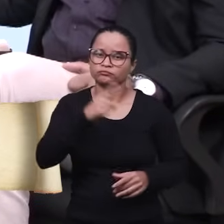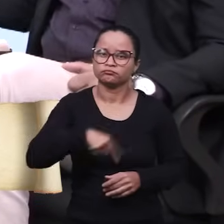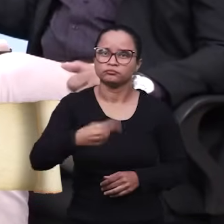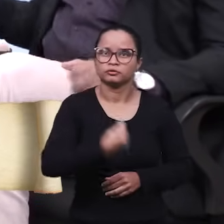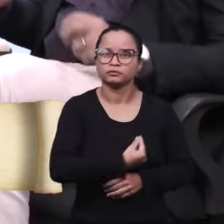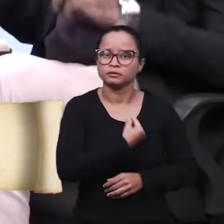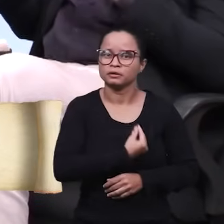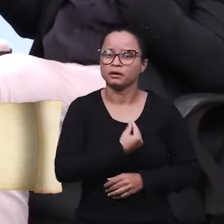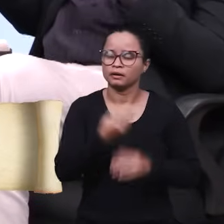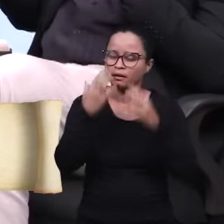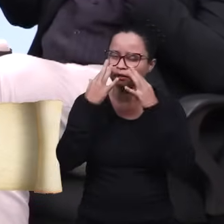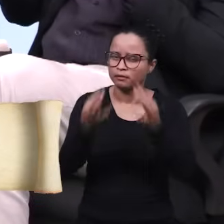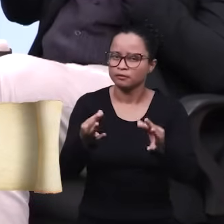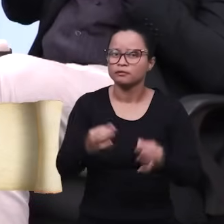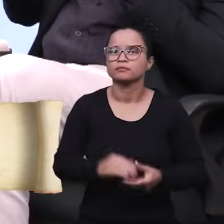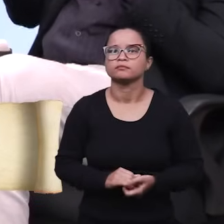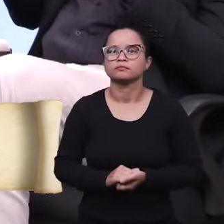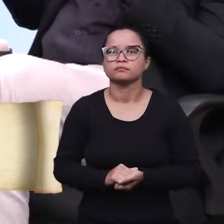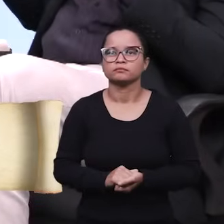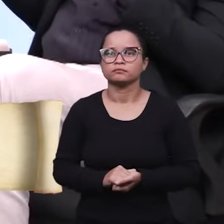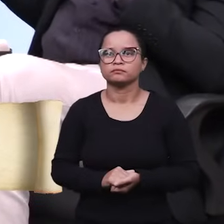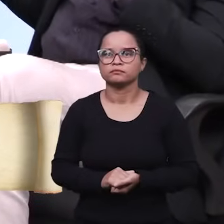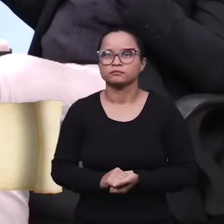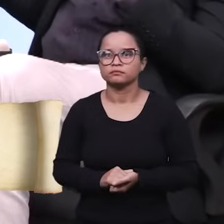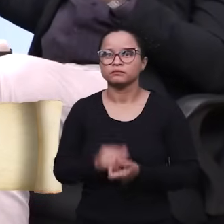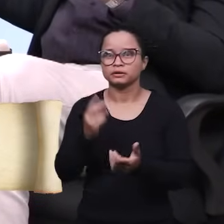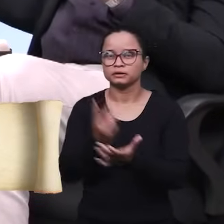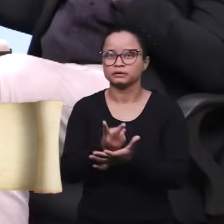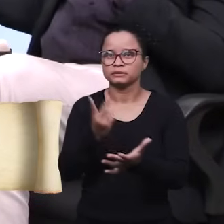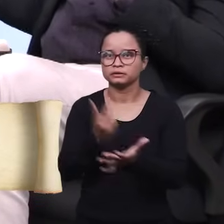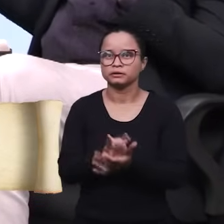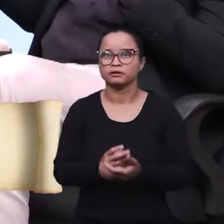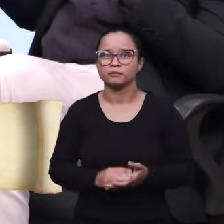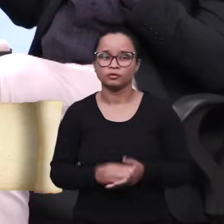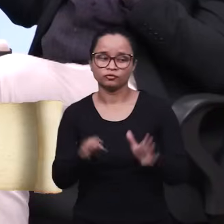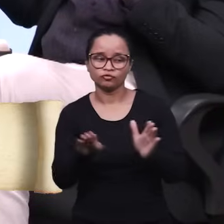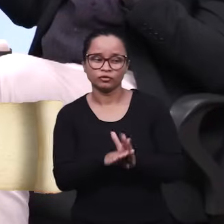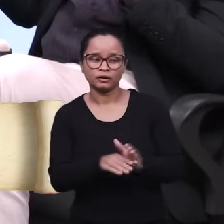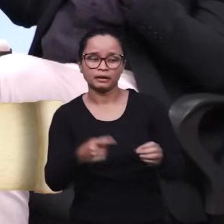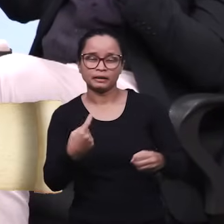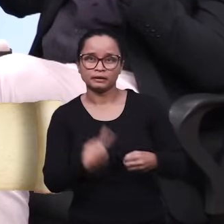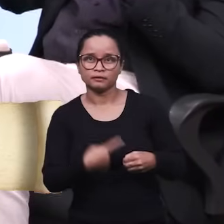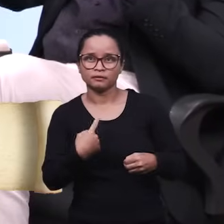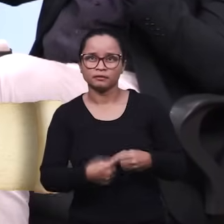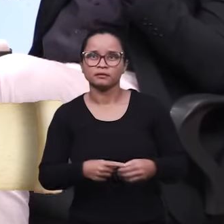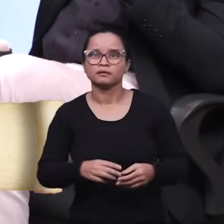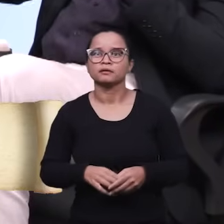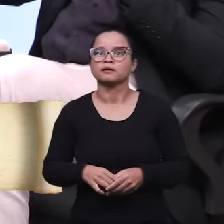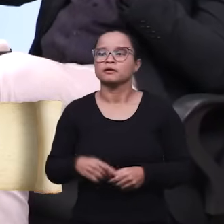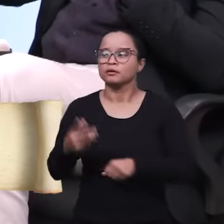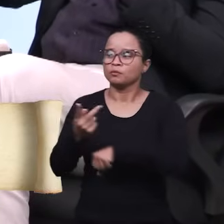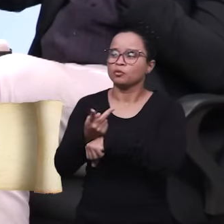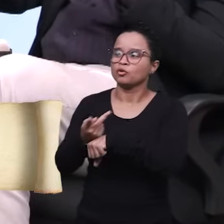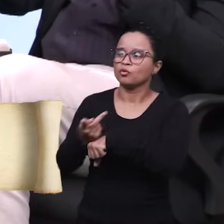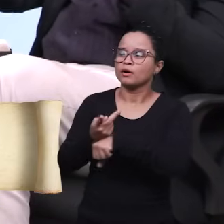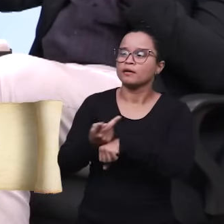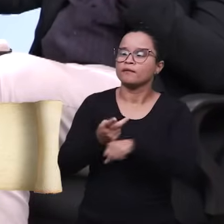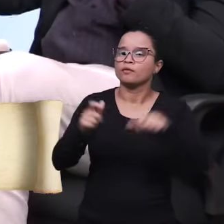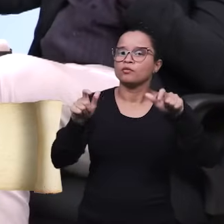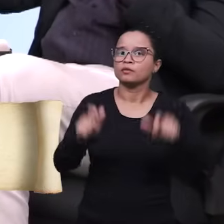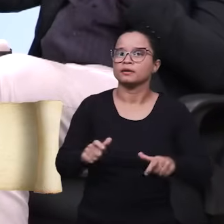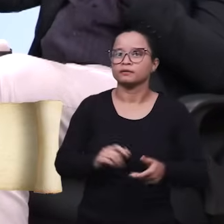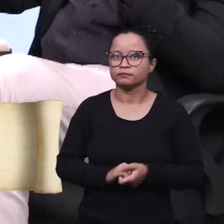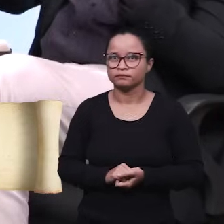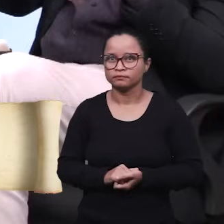Algo que me chama muita atenção é que sempre chegando a uma cidade, eles procuravam um lugar, uma